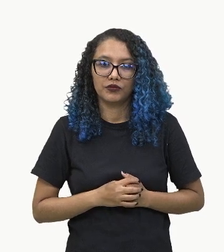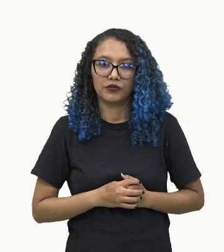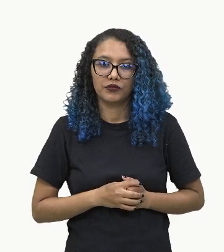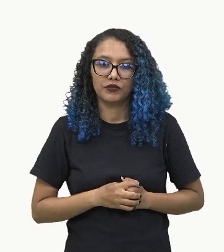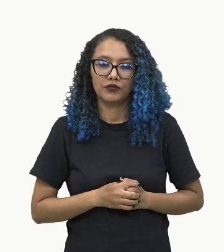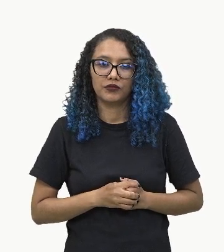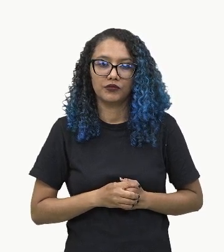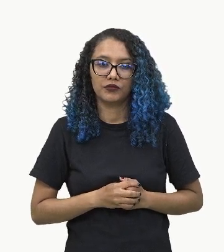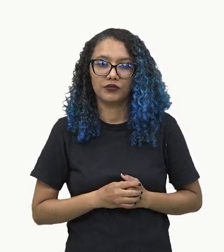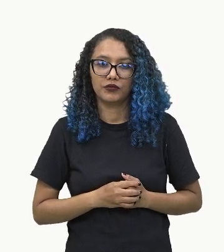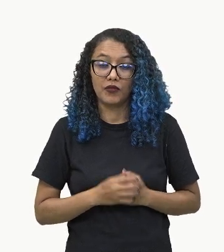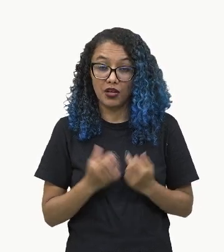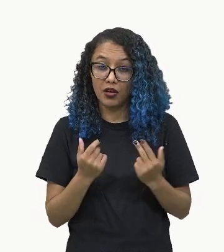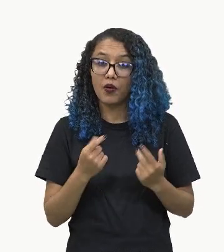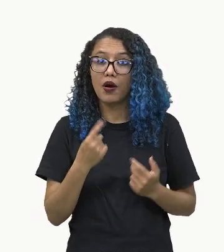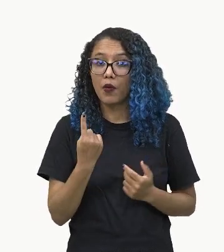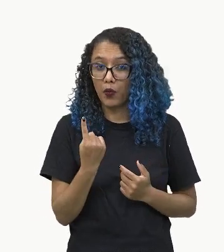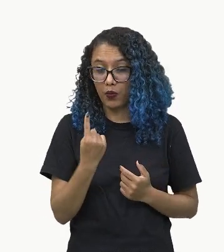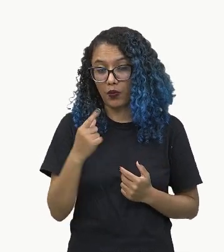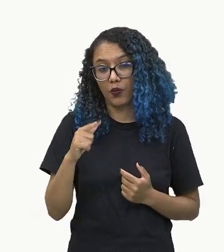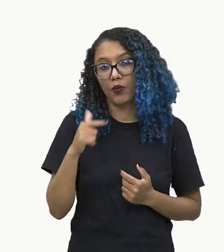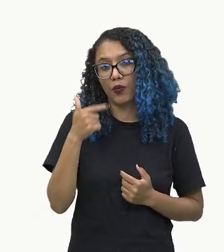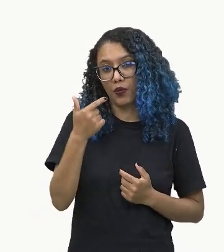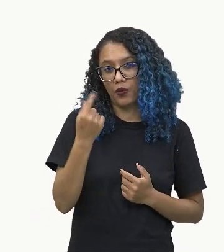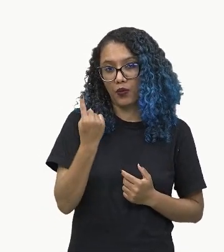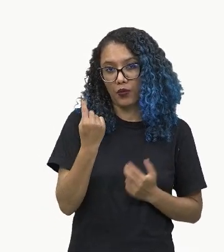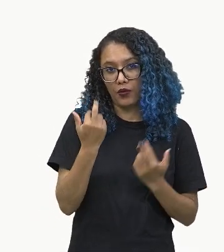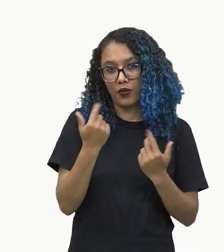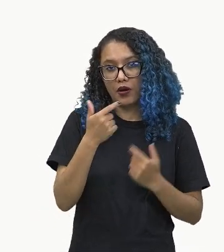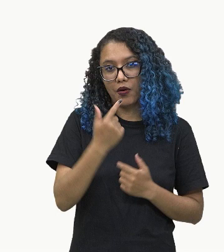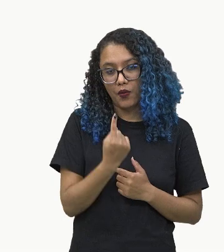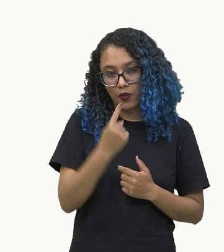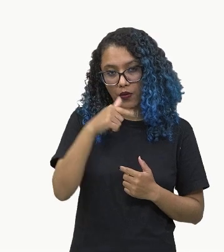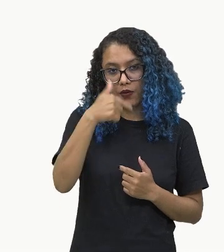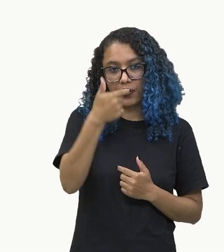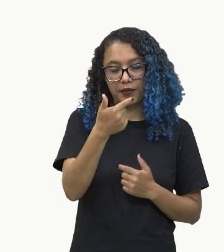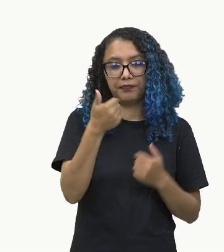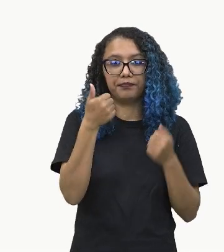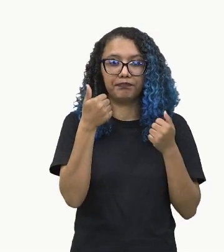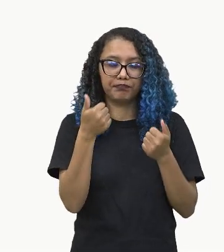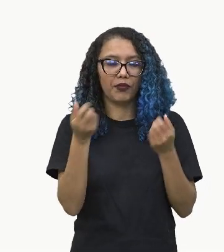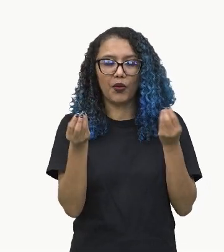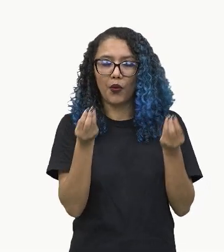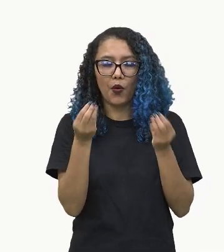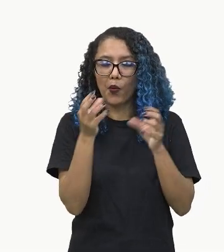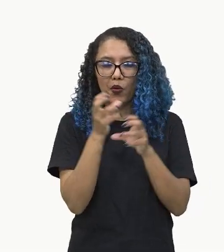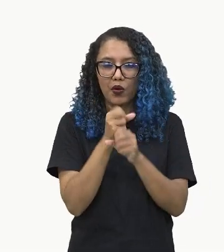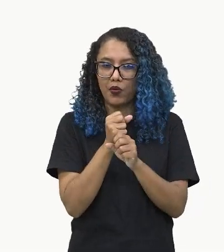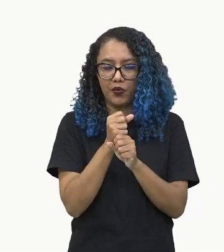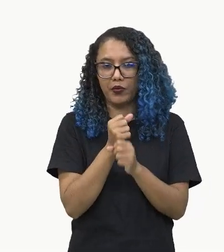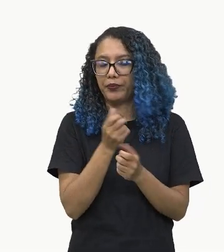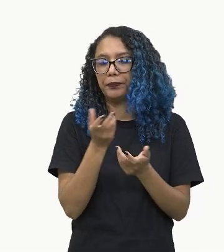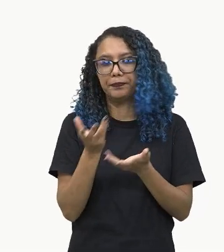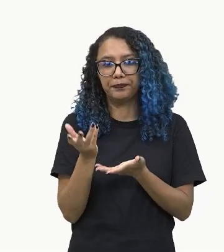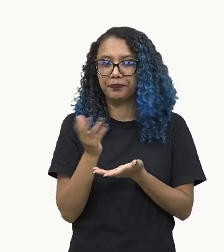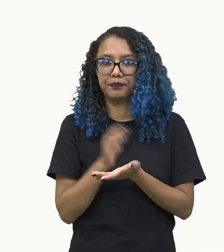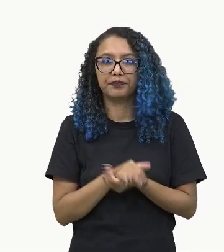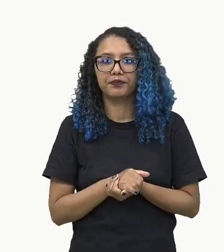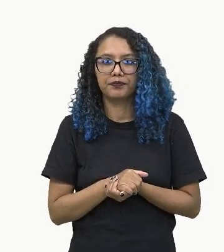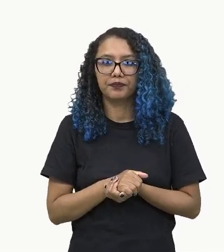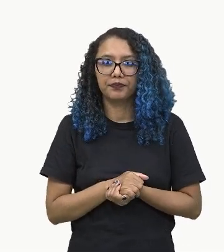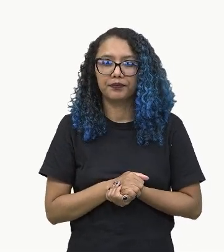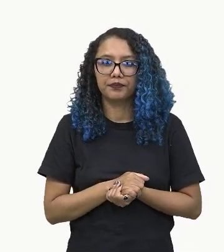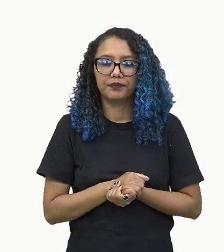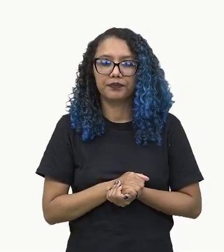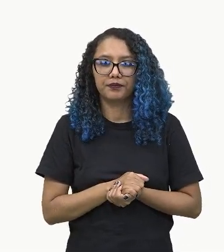quadrado. Tá bom? Então, como é que a gente faz? Vamos lá. Já que é o quadrado de